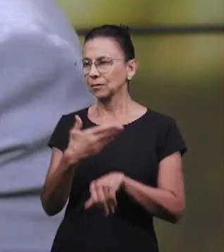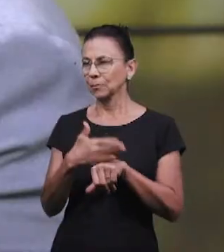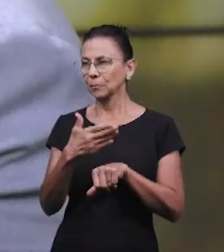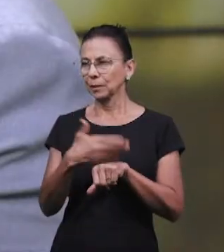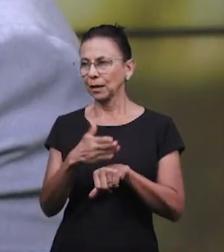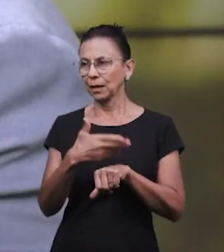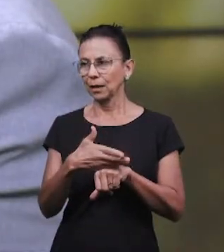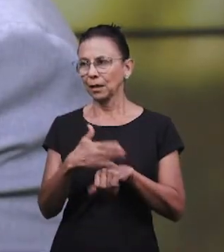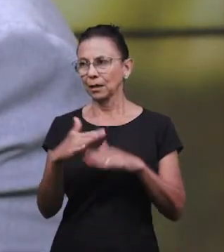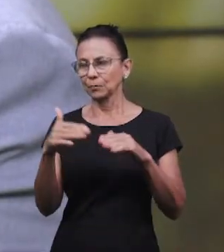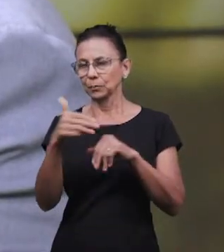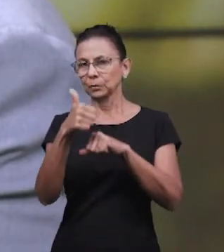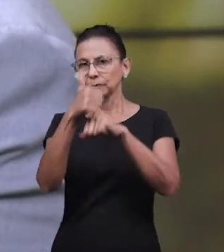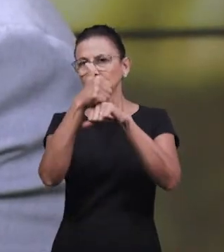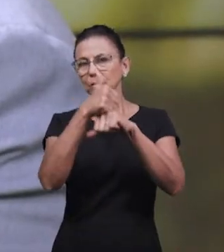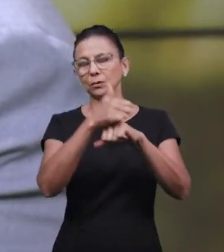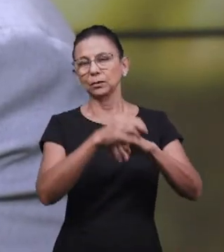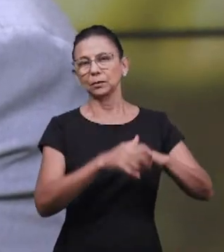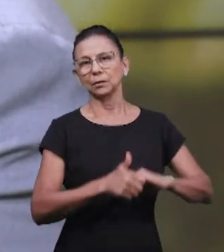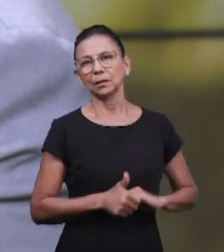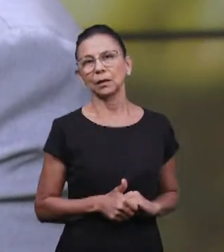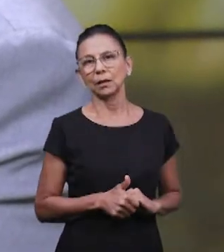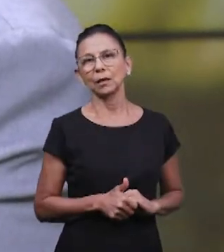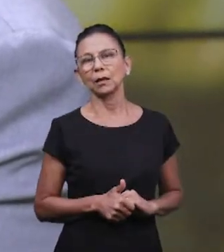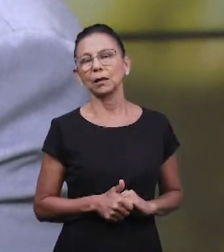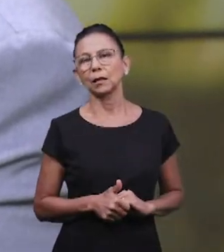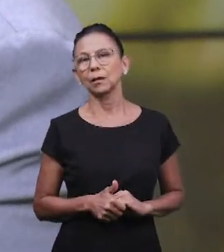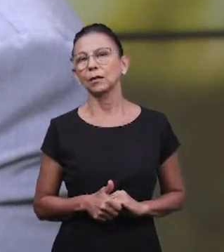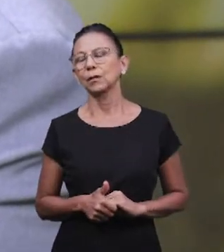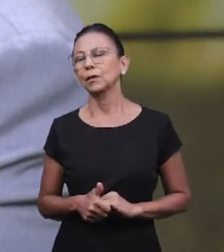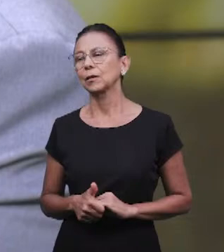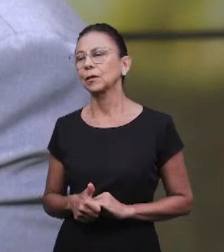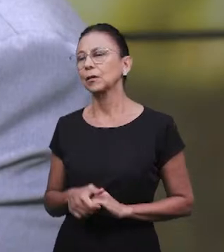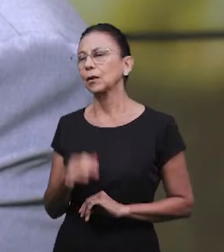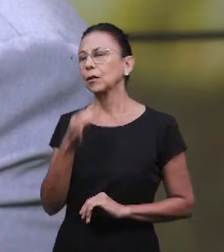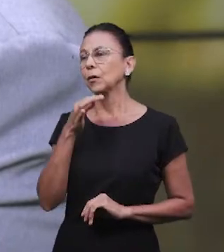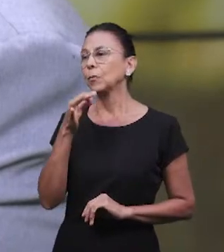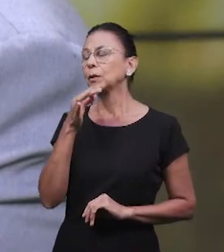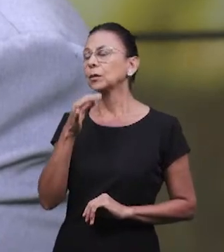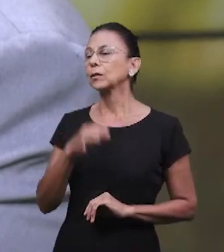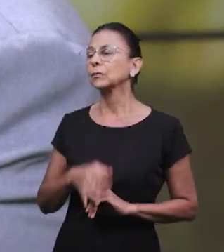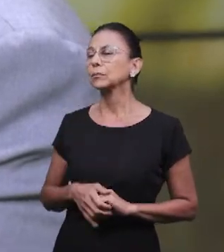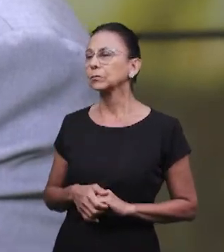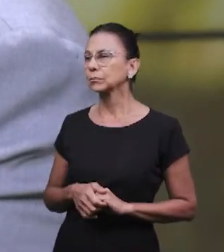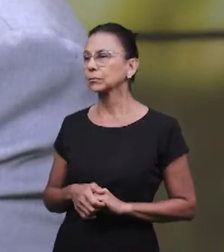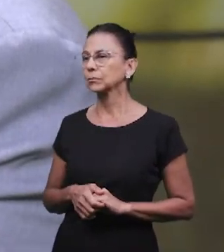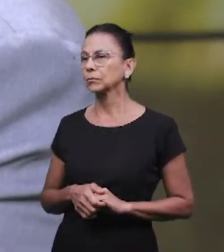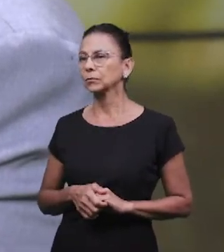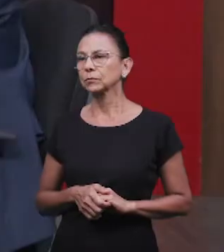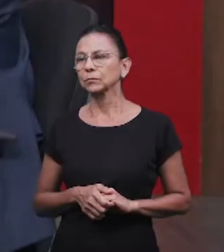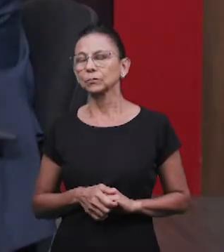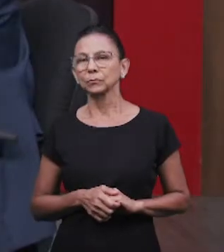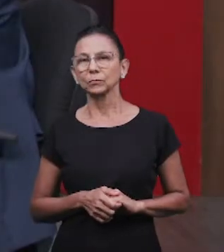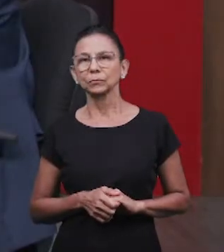prática profissional, tá? Que contribuição você pode dar nesse contexto que nós estamos discutindo aqui? Falamos